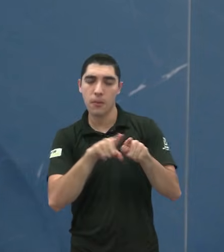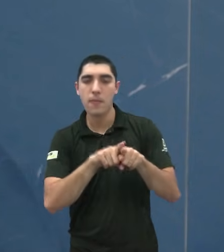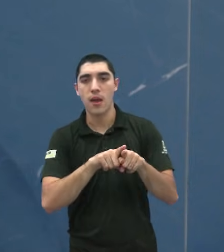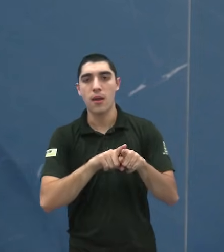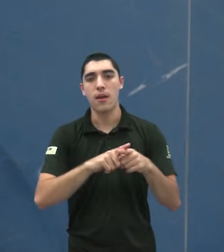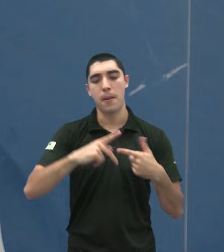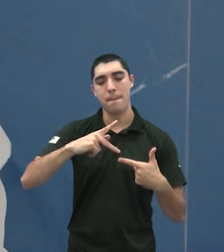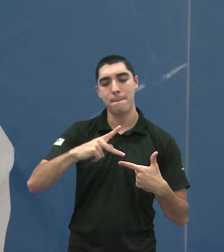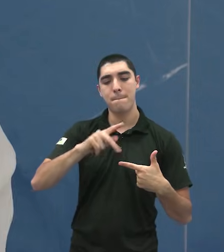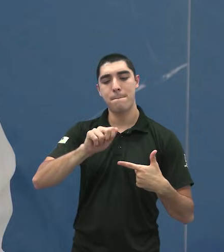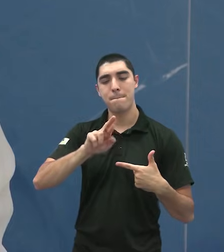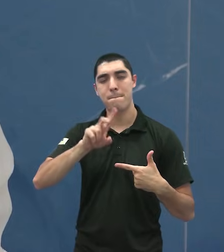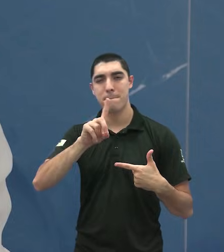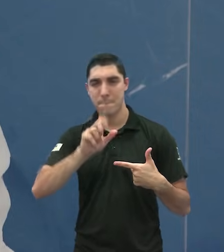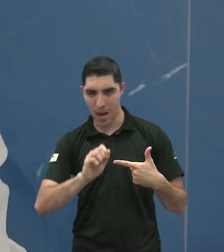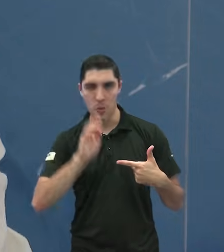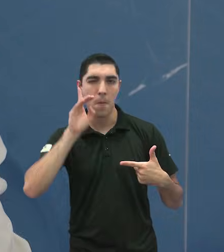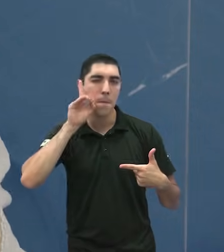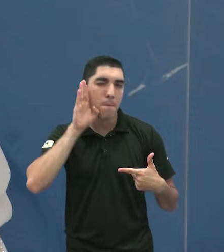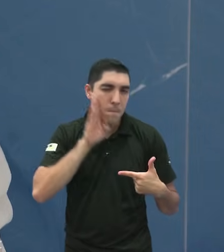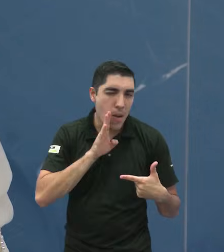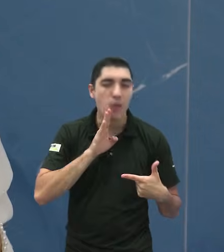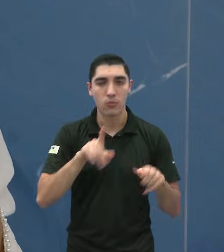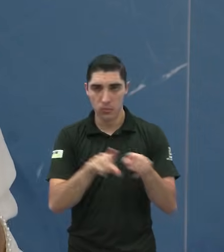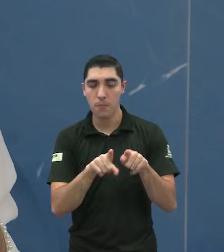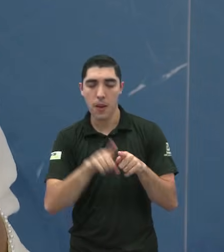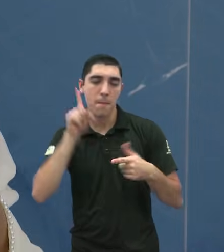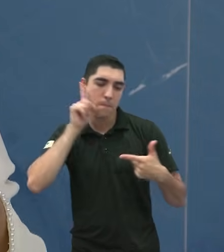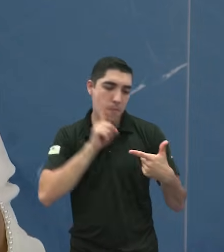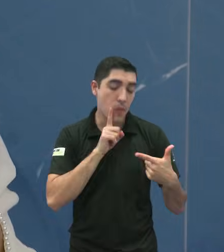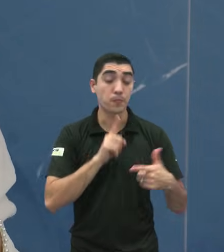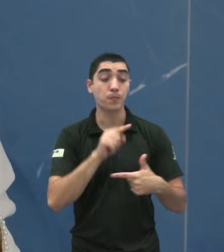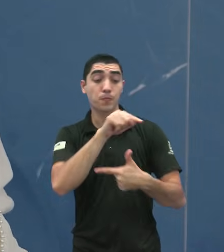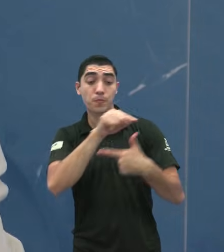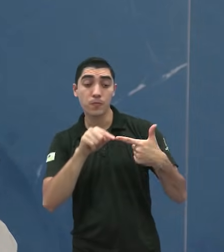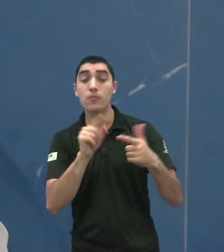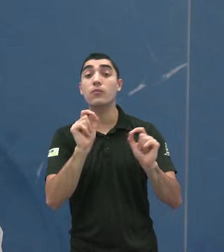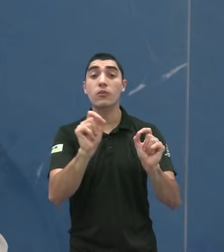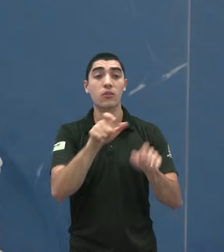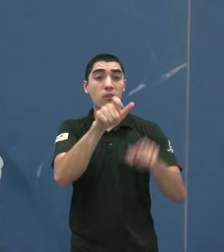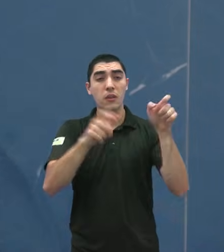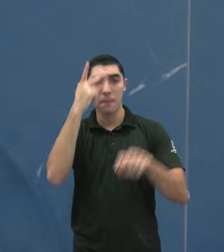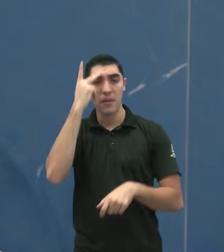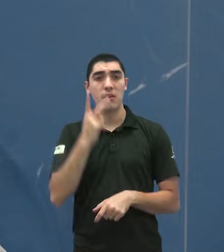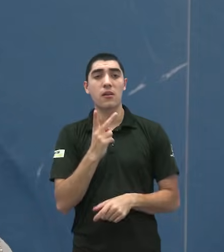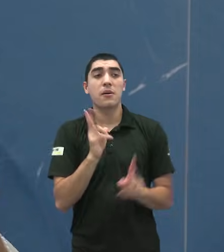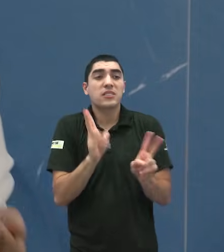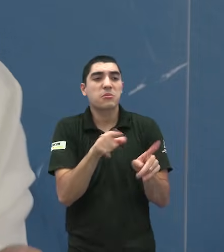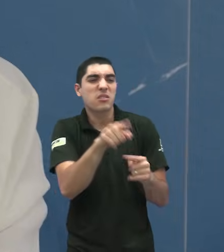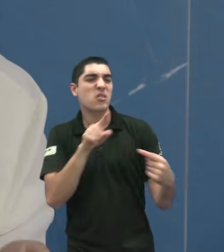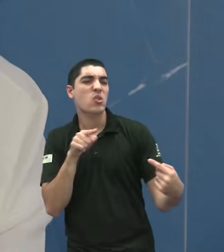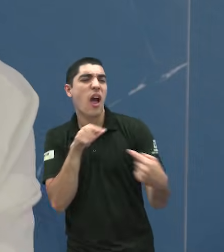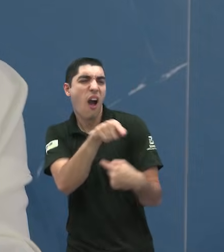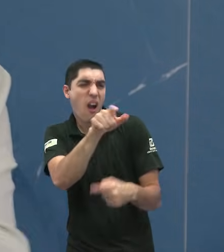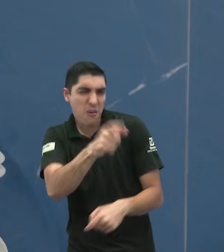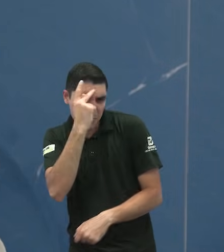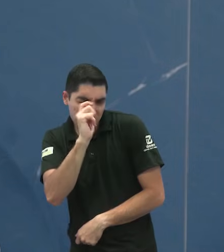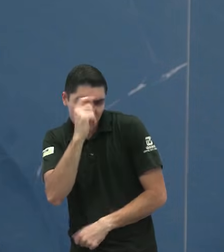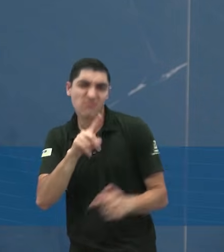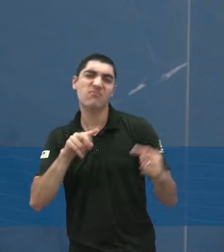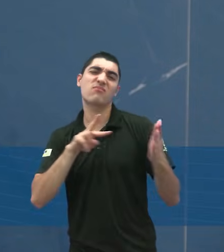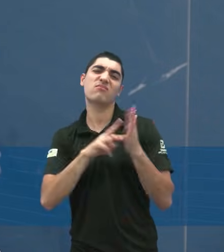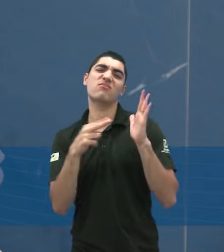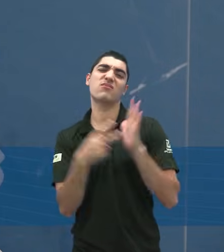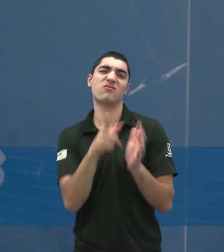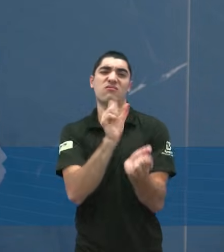com o IBGE, sempre foi colocada como servidão, serventia,